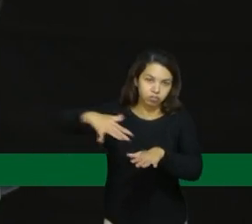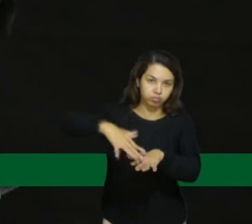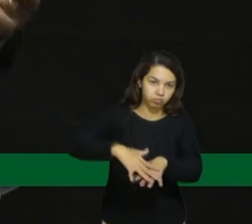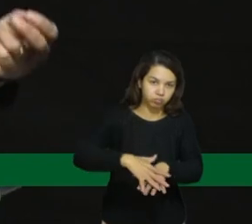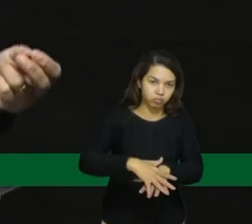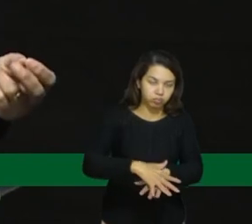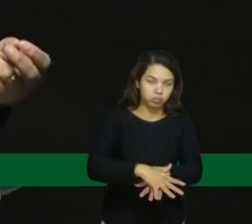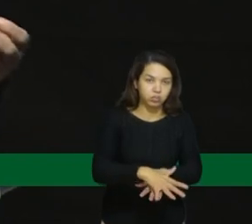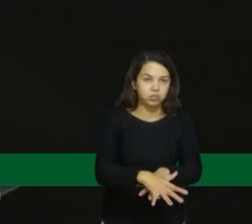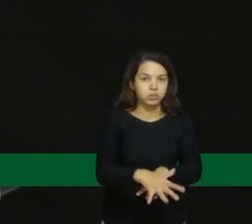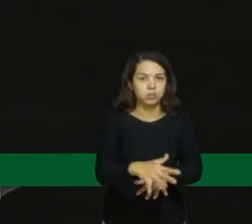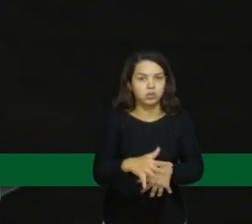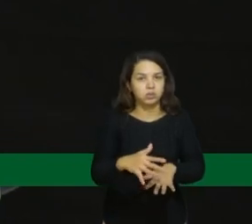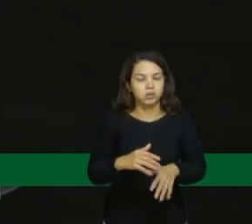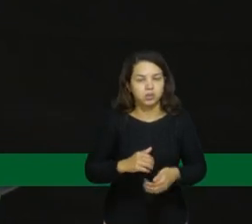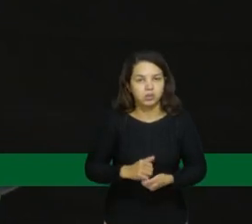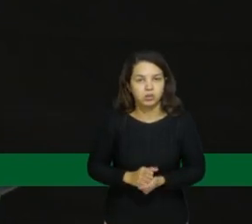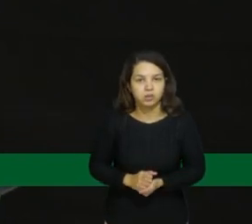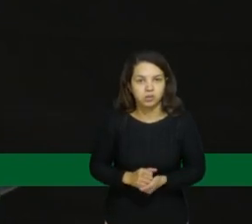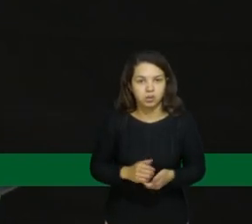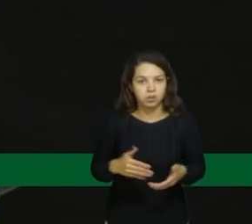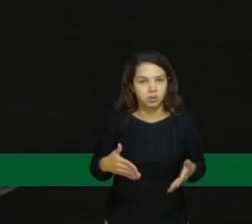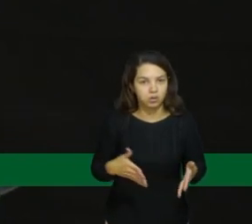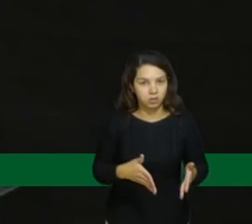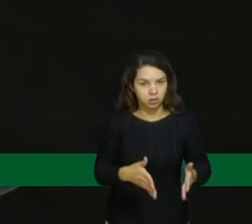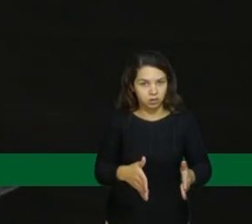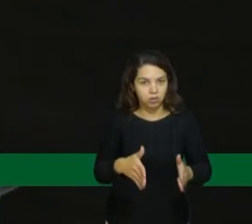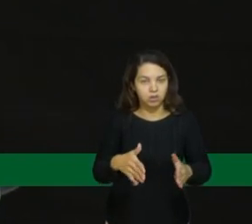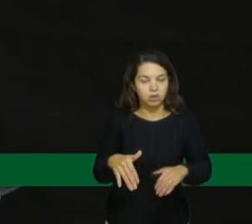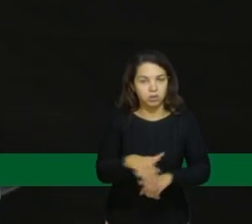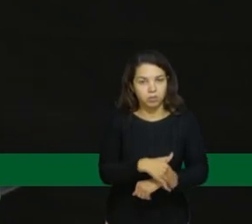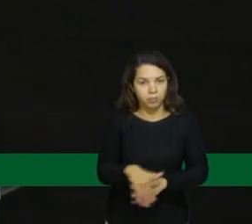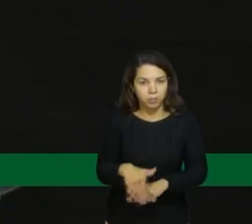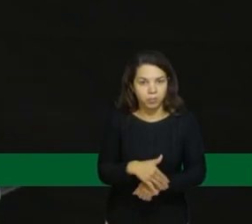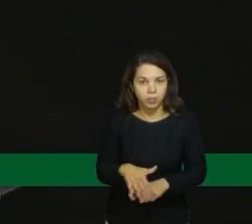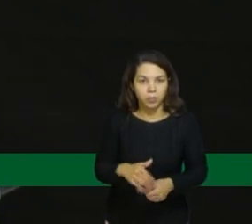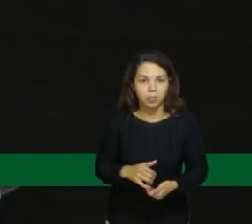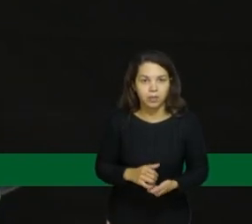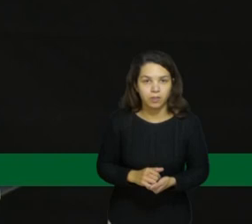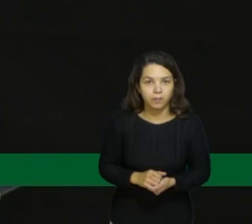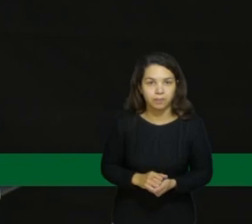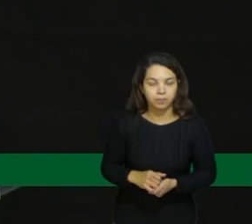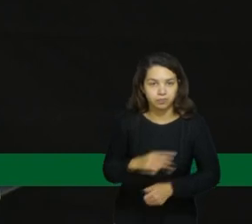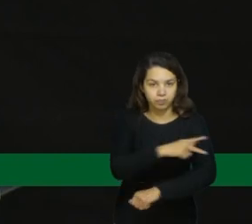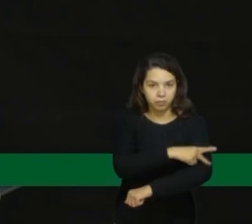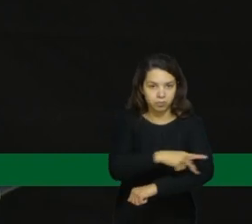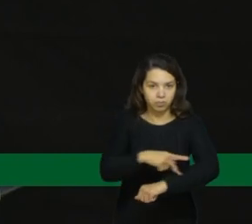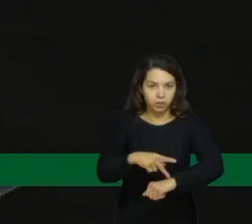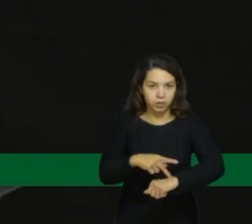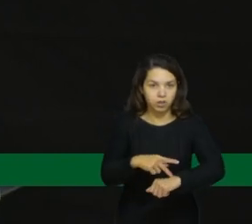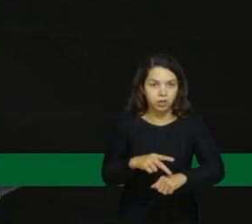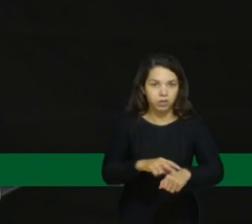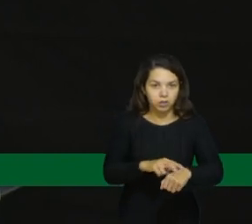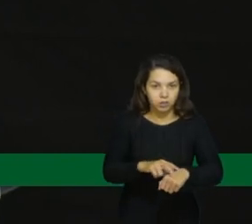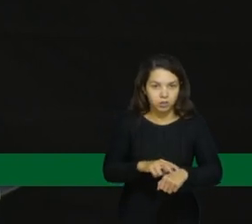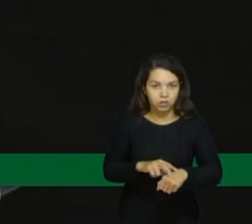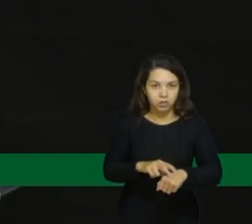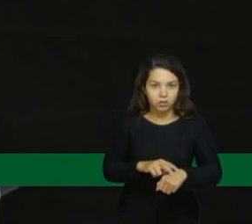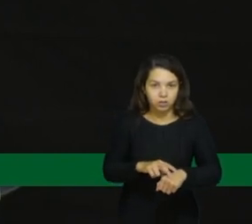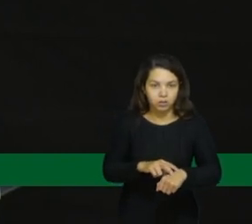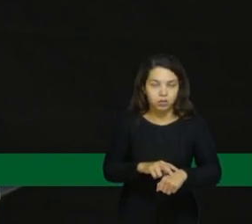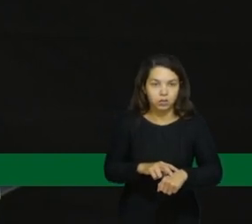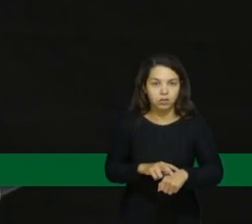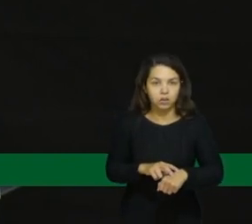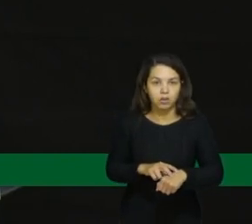da via pública, a implantação desses outros equipamentos que formam o Parque Linear Via Verde. O que acontece é que o